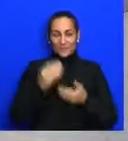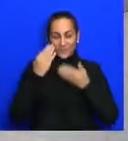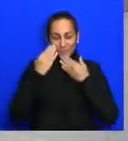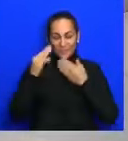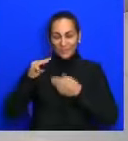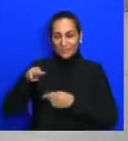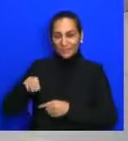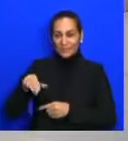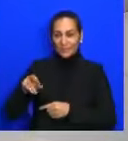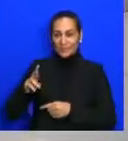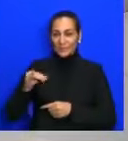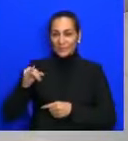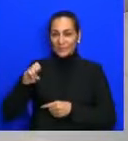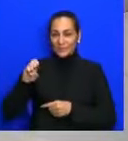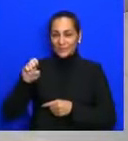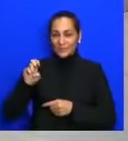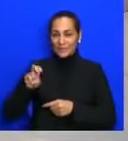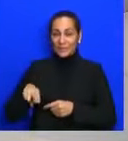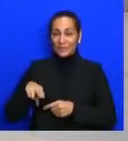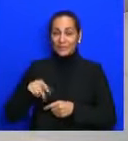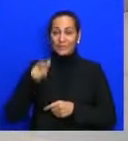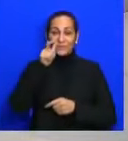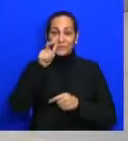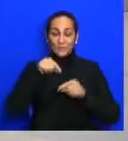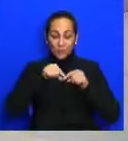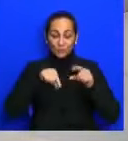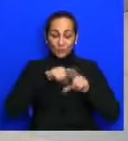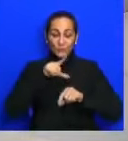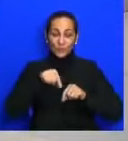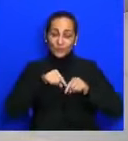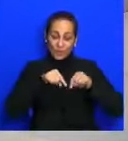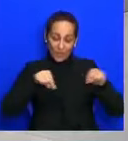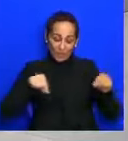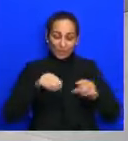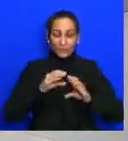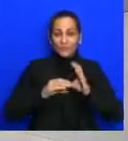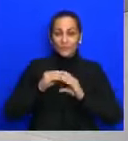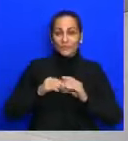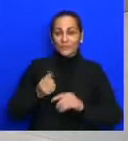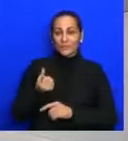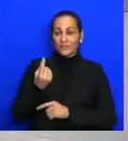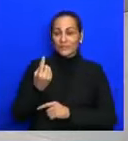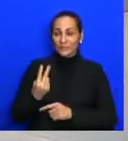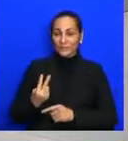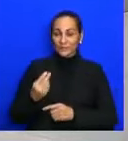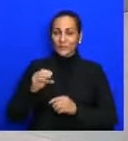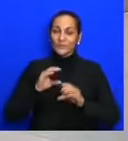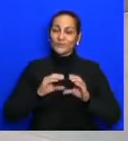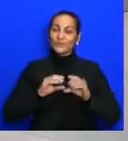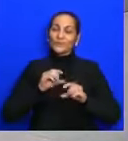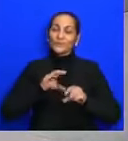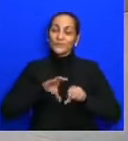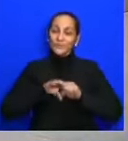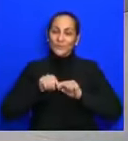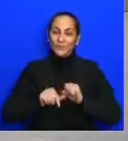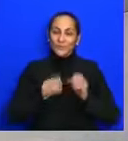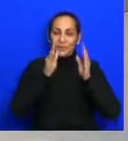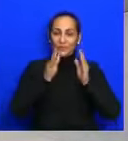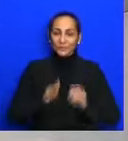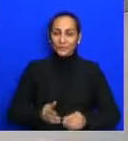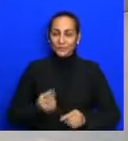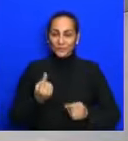Obrigado, Miriam. Vamos conferir os números sorteados no concurso 612 do Super 7. Confira comigo. Na